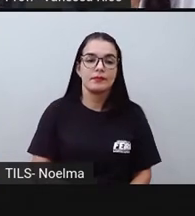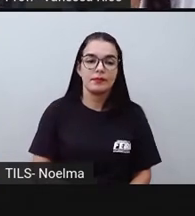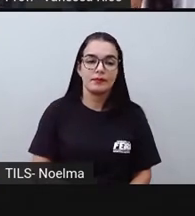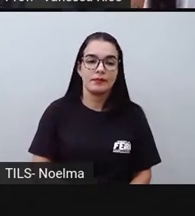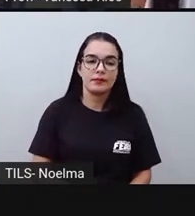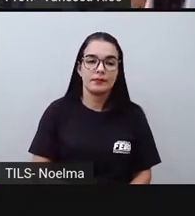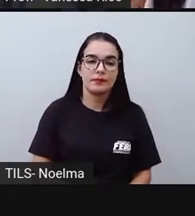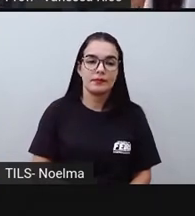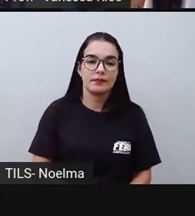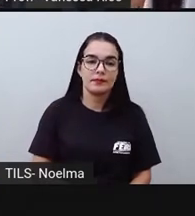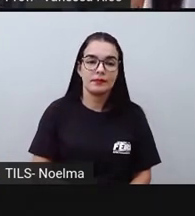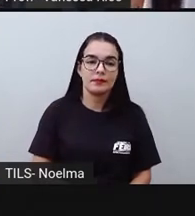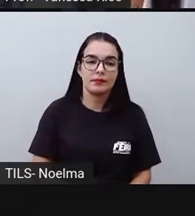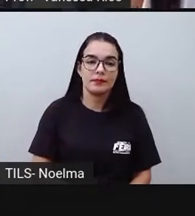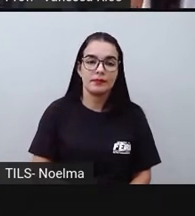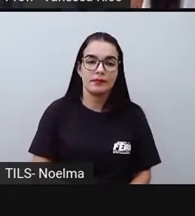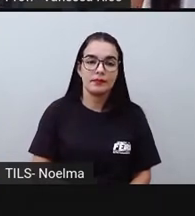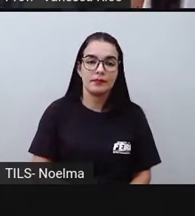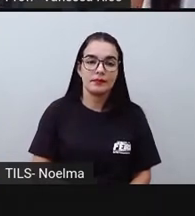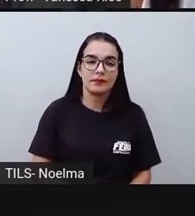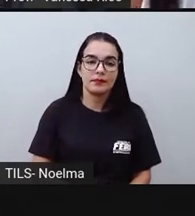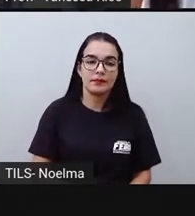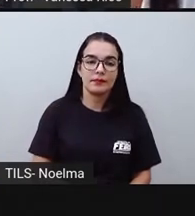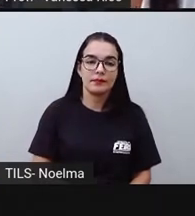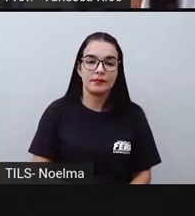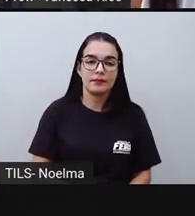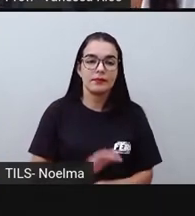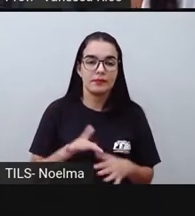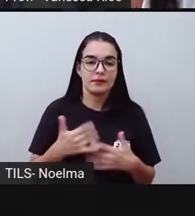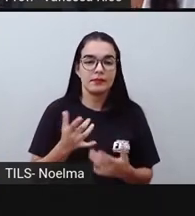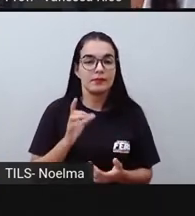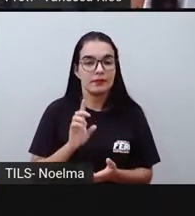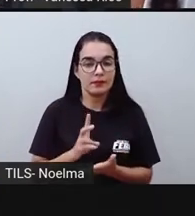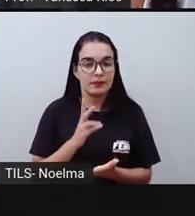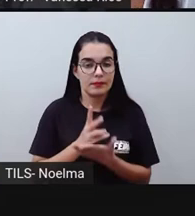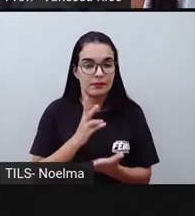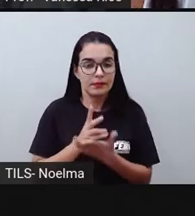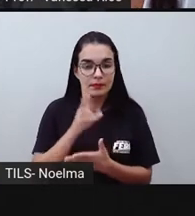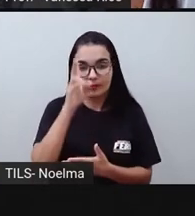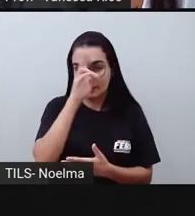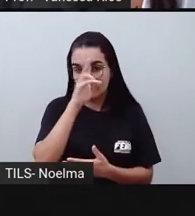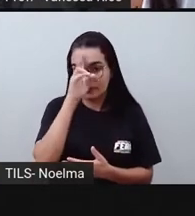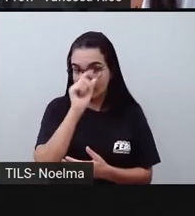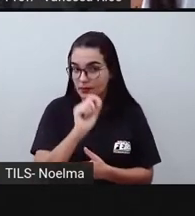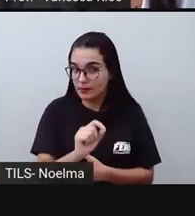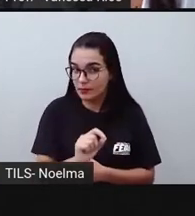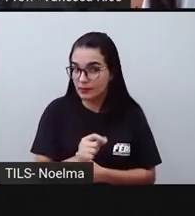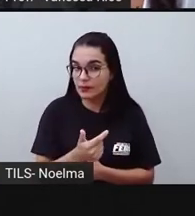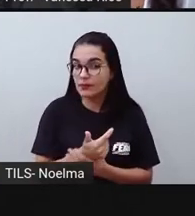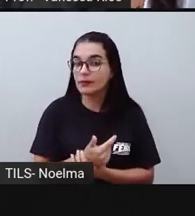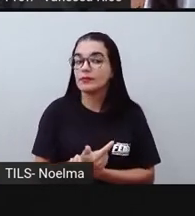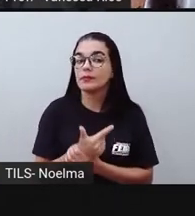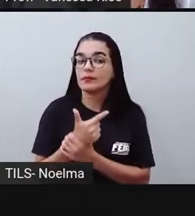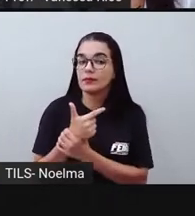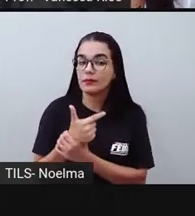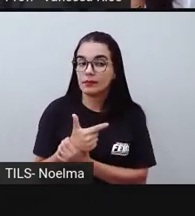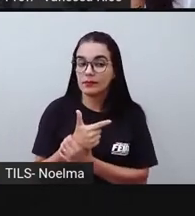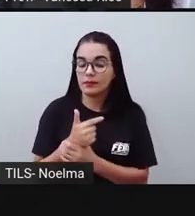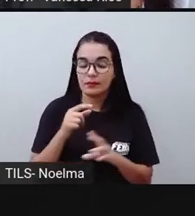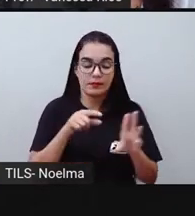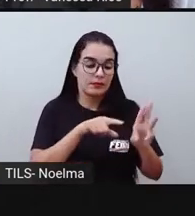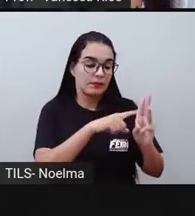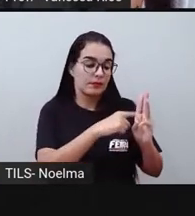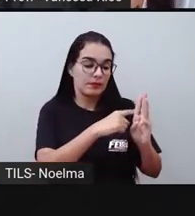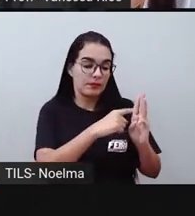258. E aí, só para lembrar, não é? Esse 2 é centena, então é 200, o 5 é dezena, é 50,